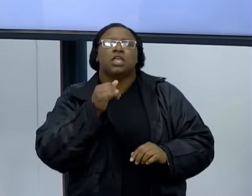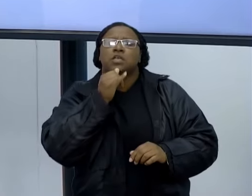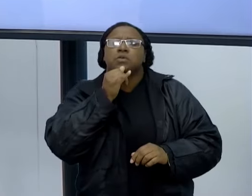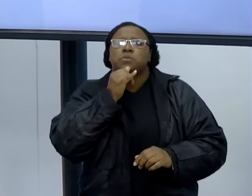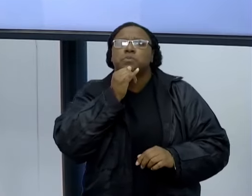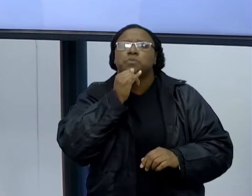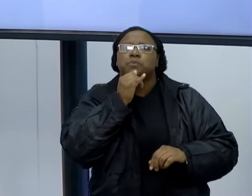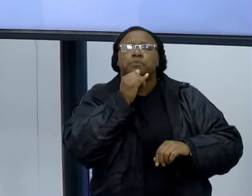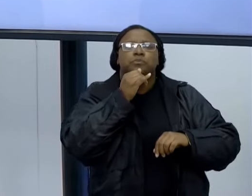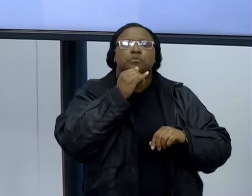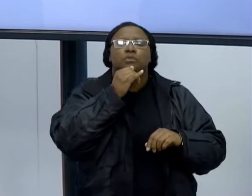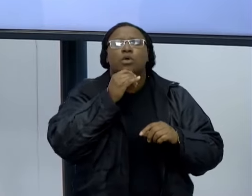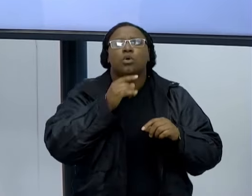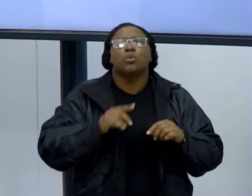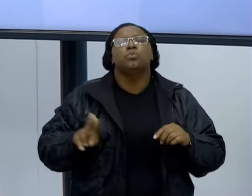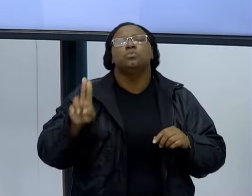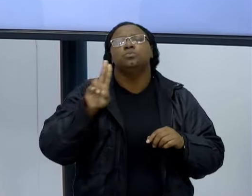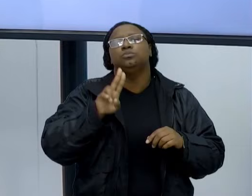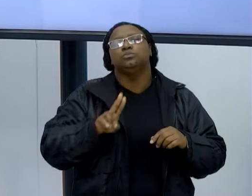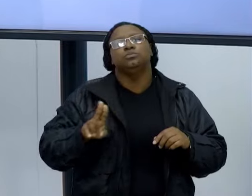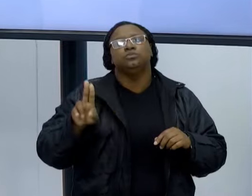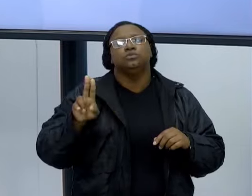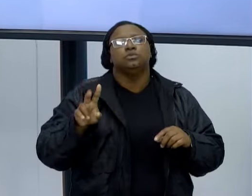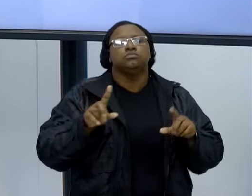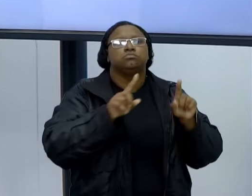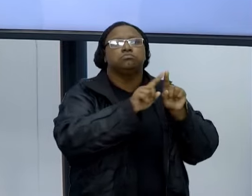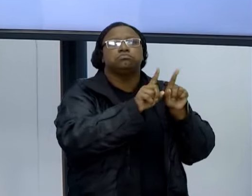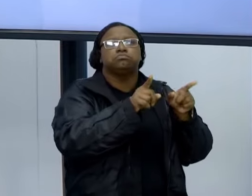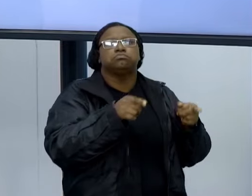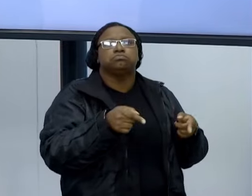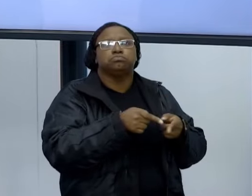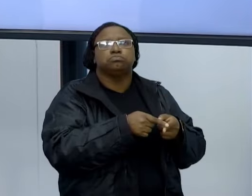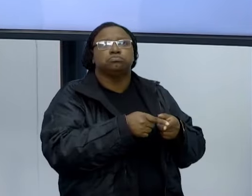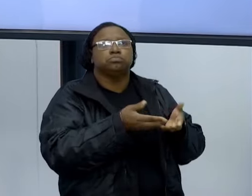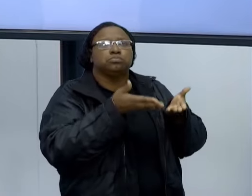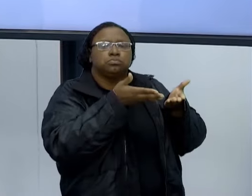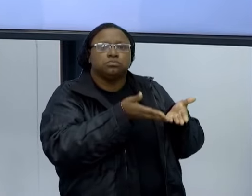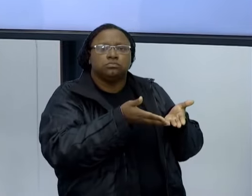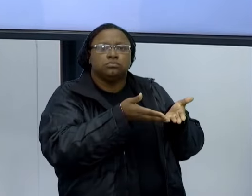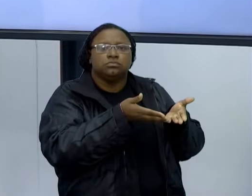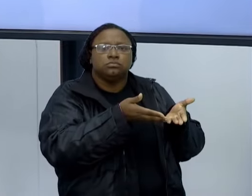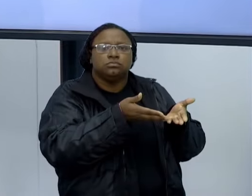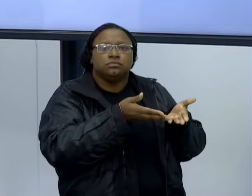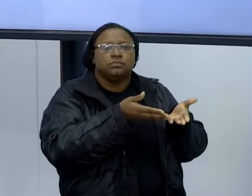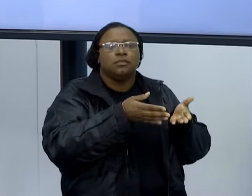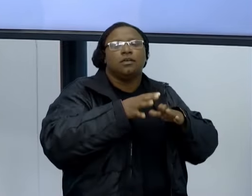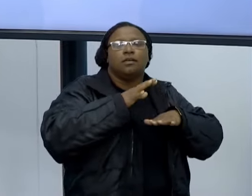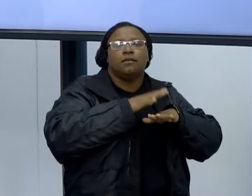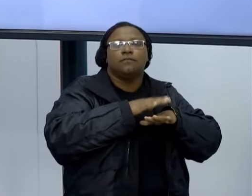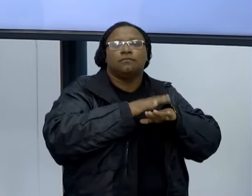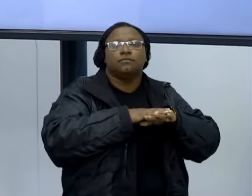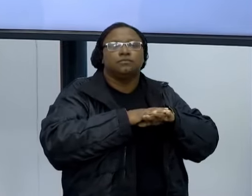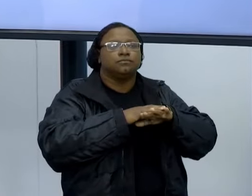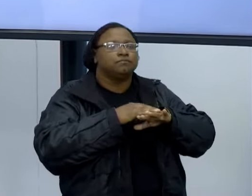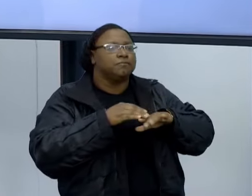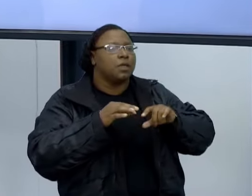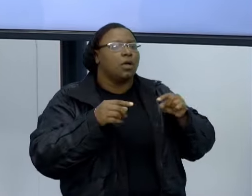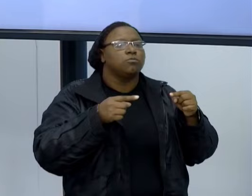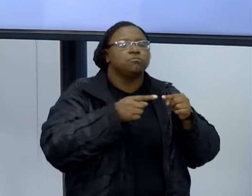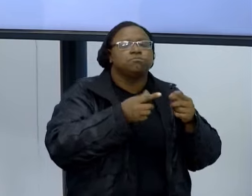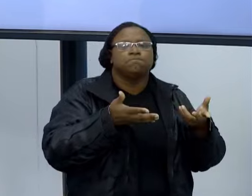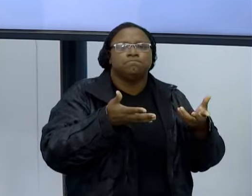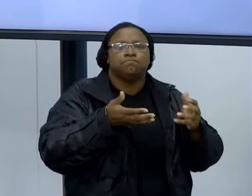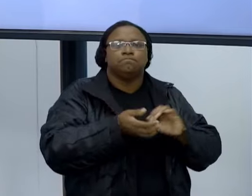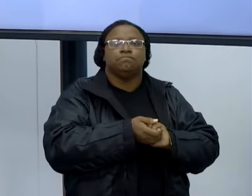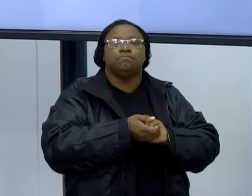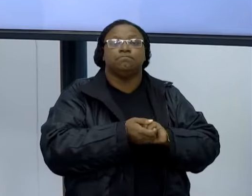usa, na verdade, um modelo. Uma das formas da gente modelizar protótipos é